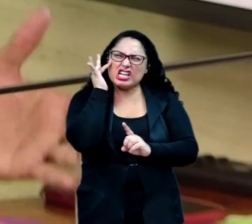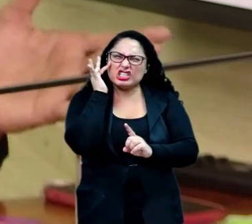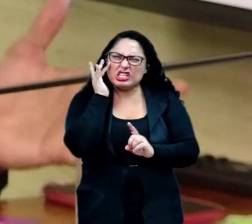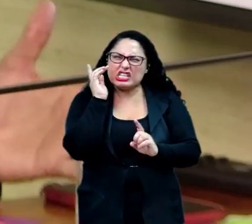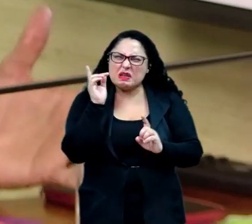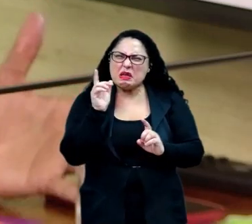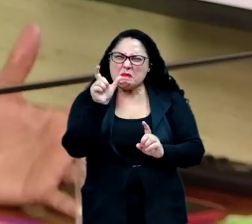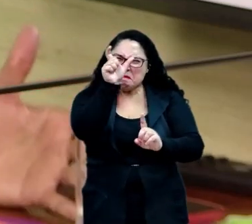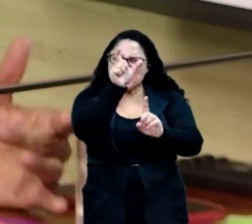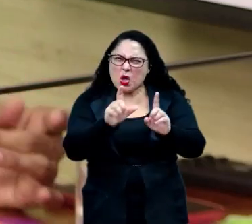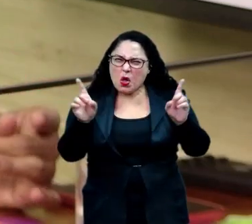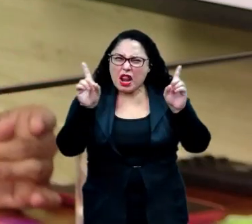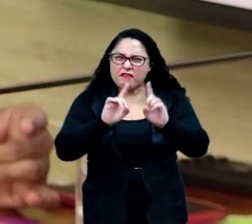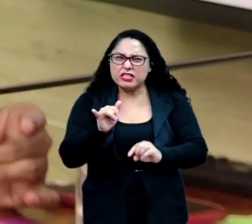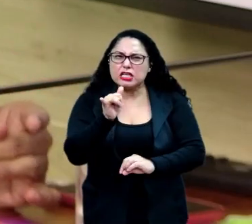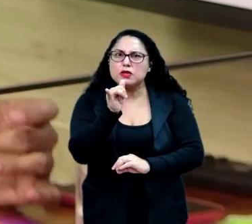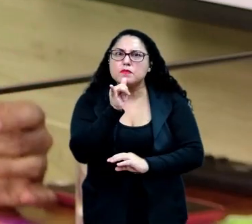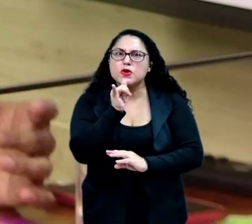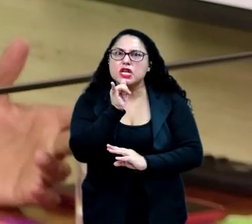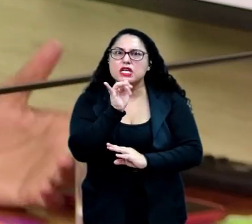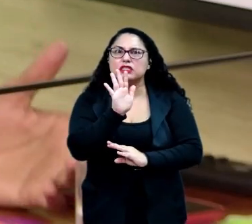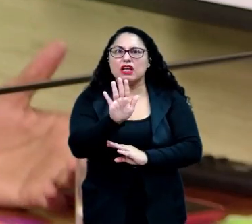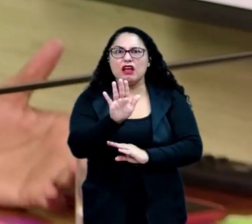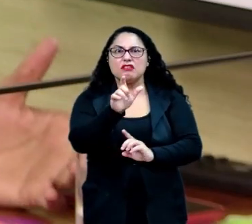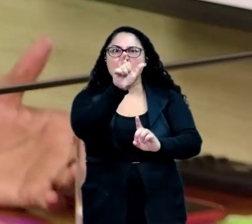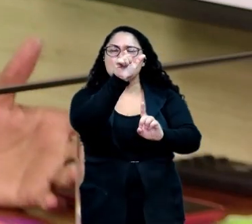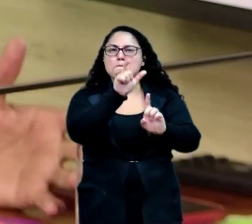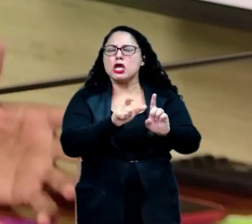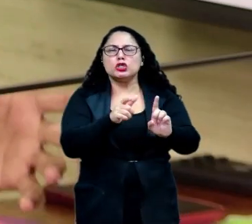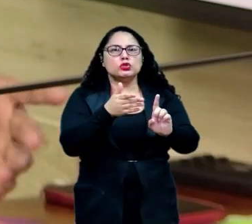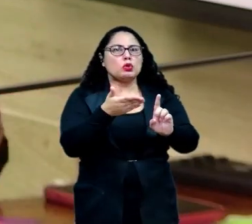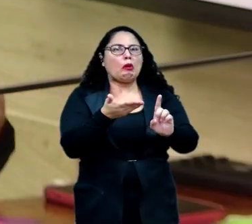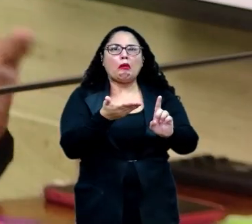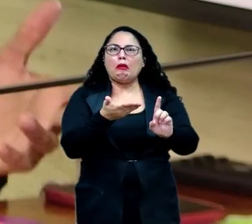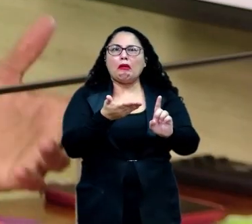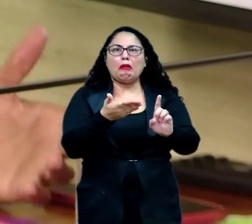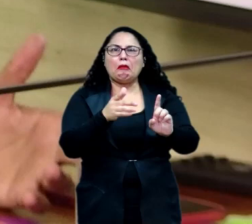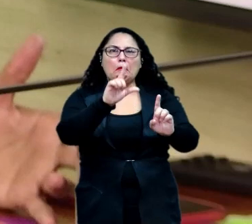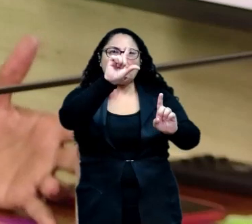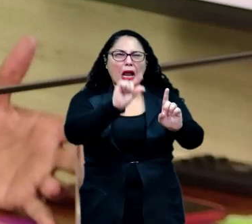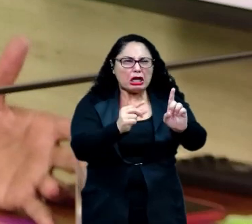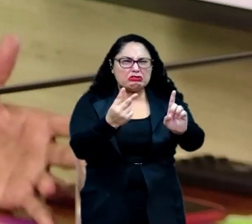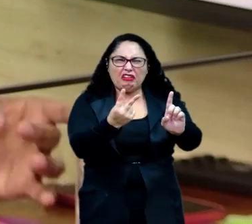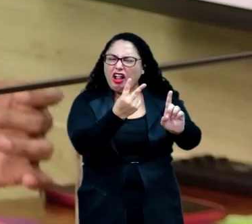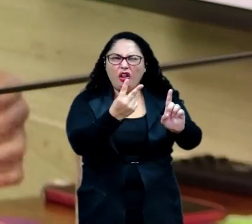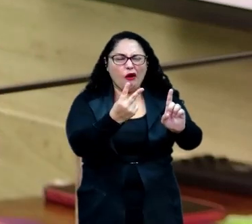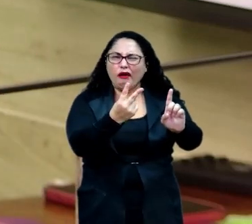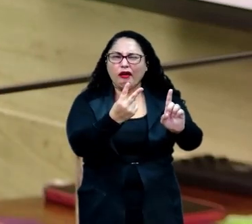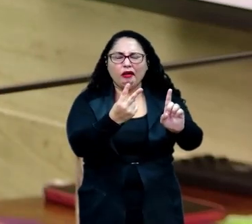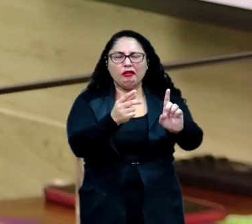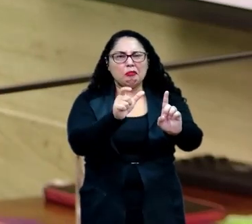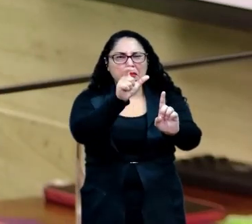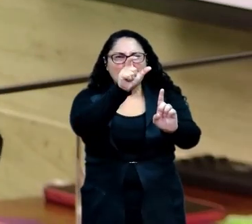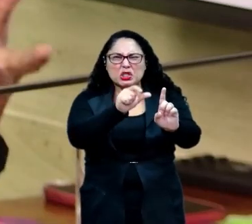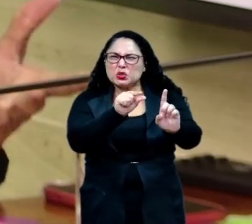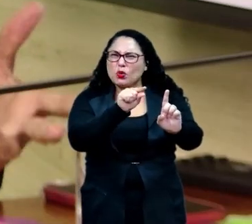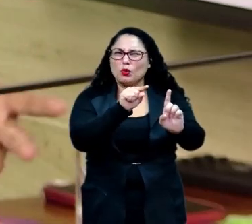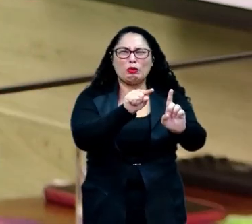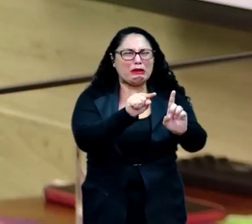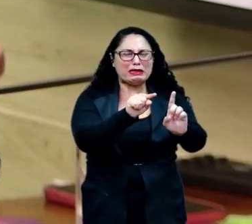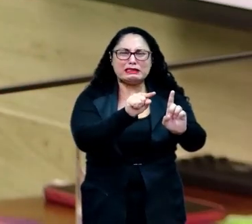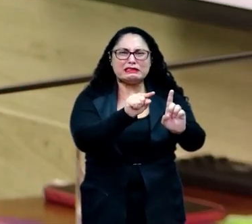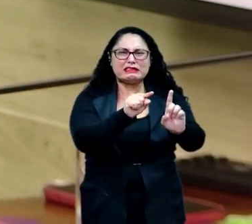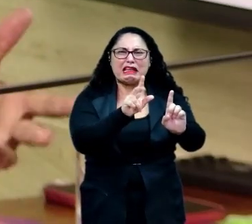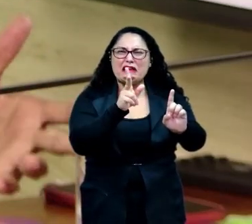com deficiência, por exemplo, são pessoas de menos valor, ou pessoas que